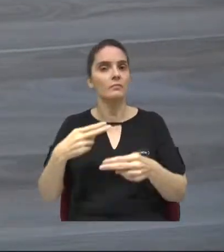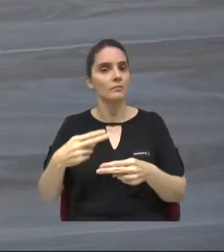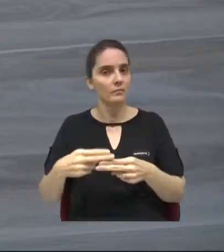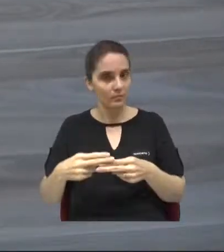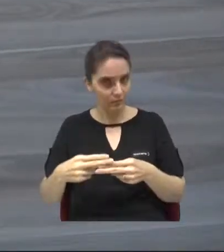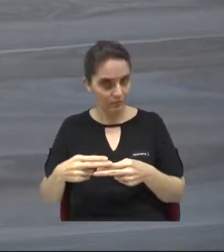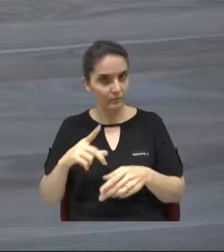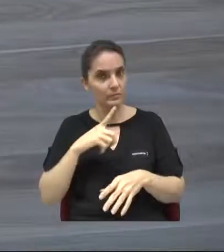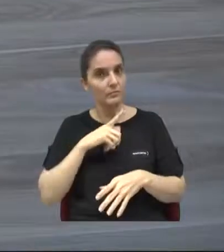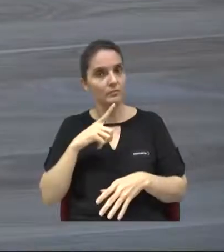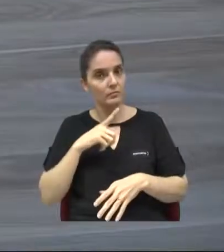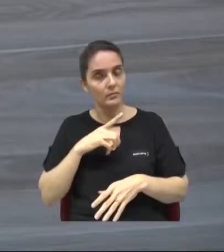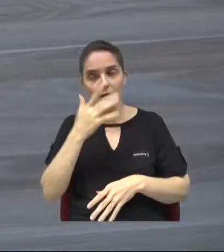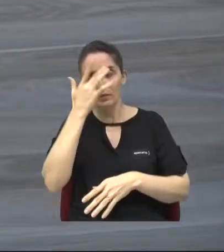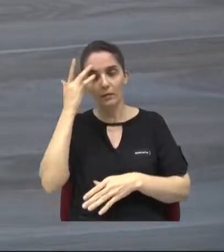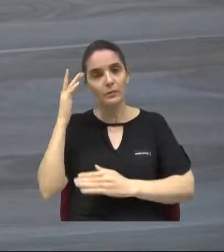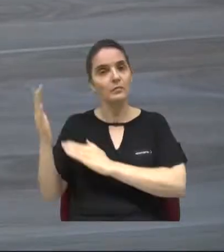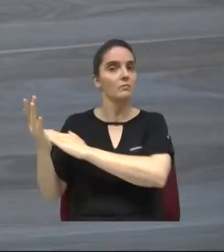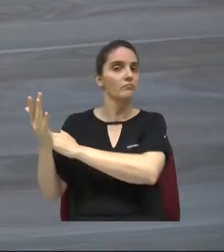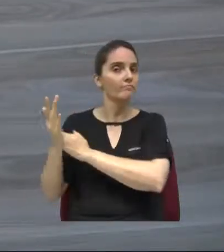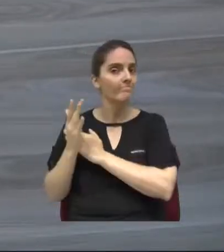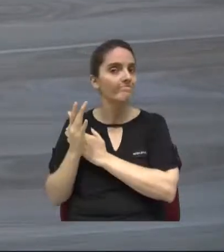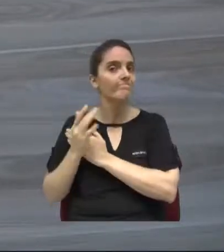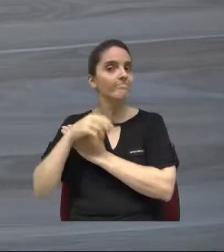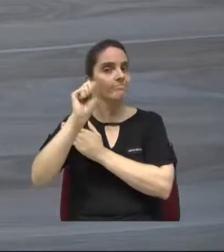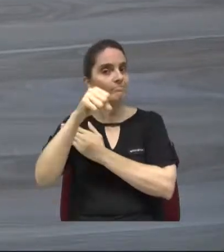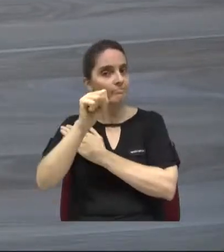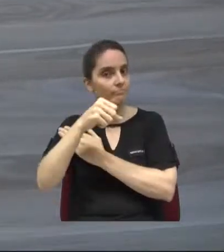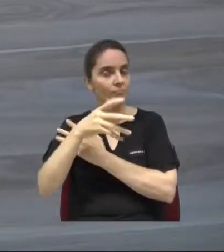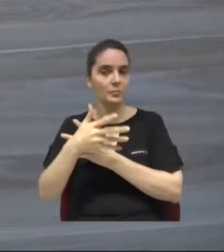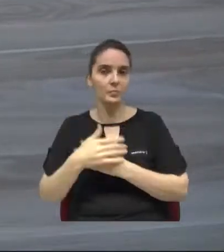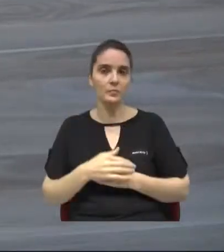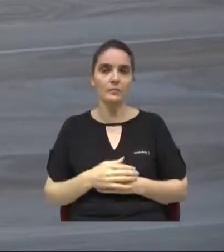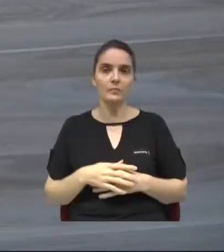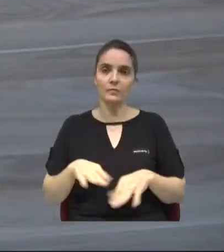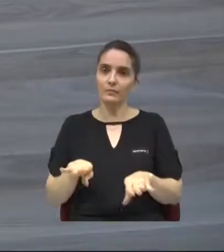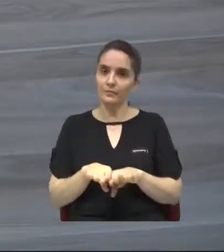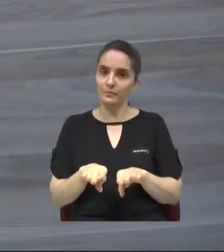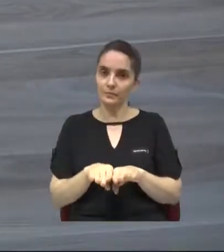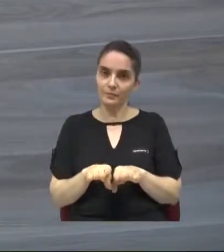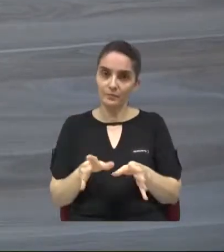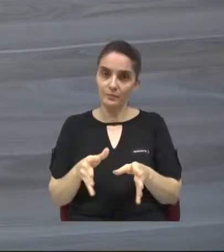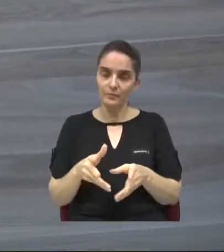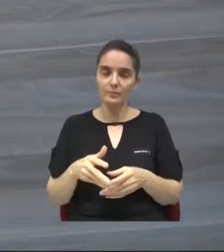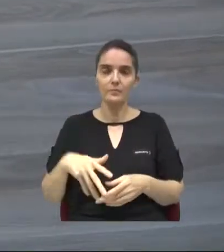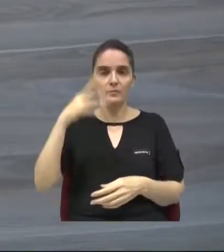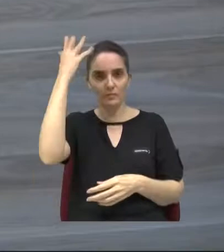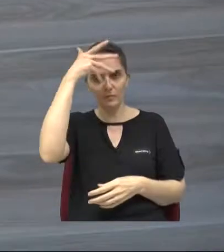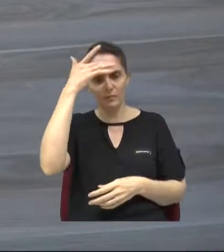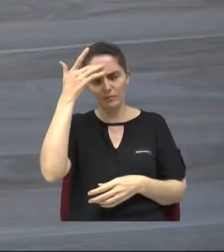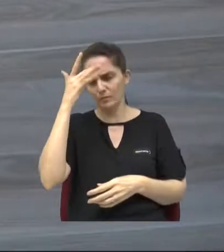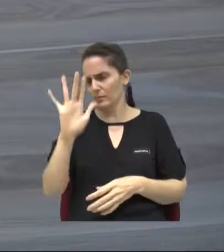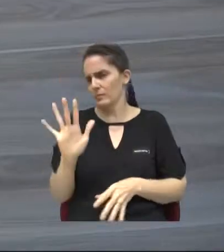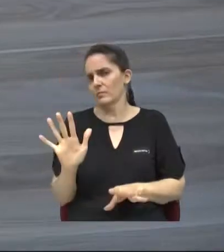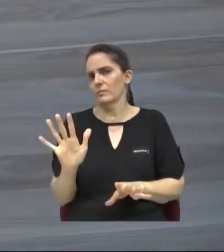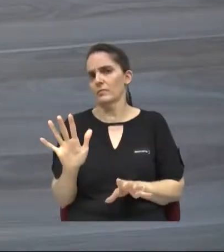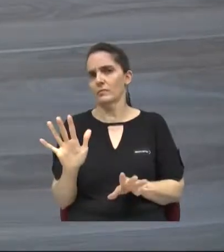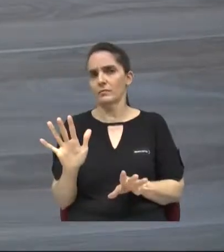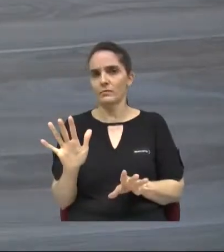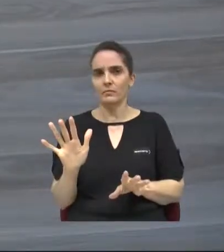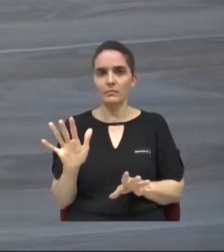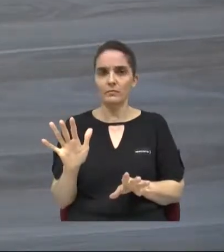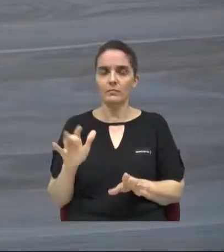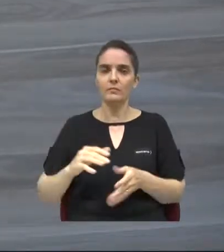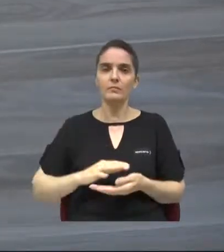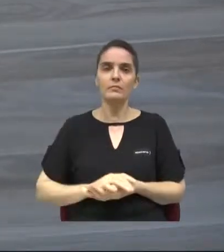assessoria jurídica, com certeza, e segundo informações, não entendo da área jurídica, não seria nem o lugar para